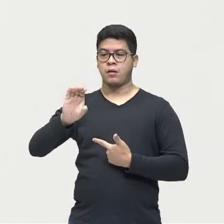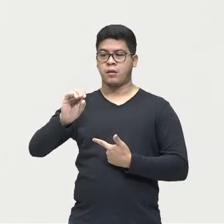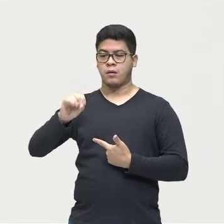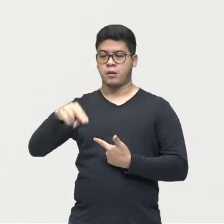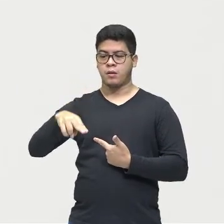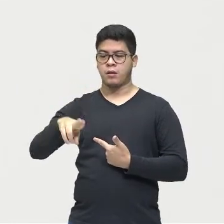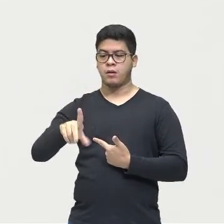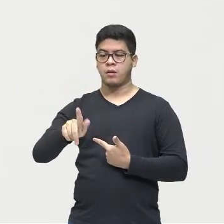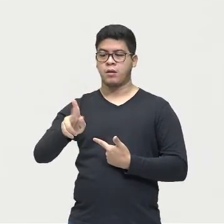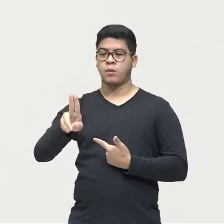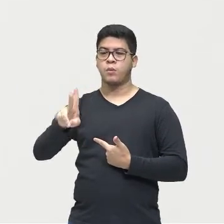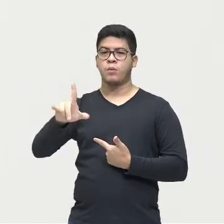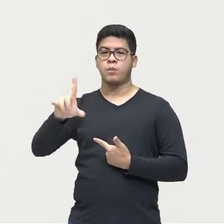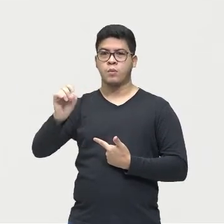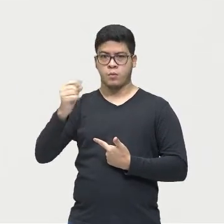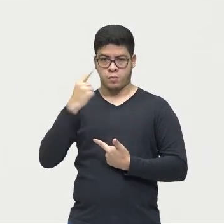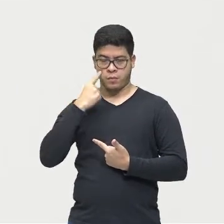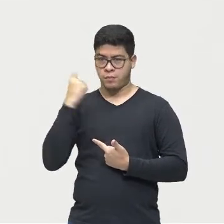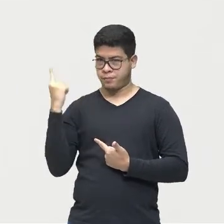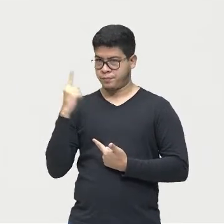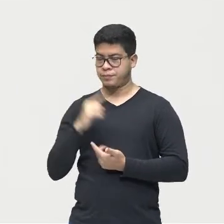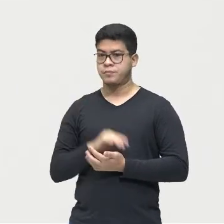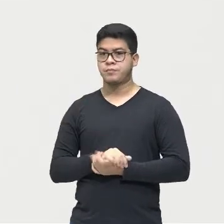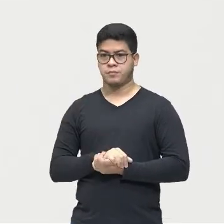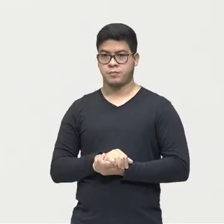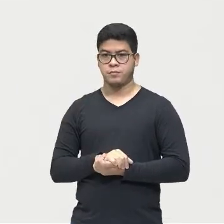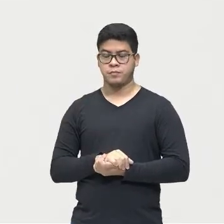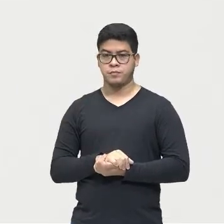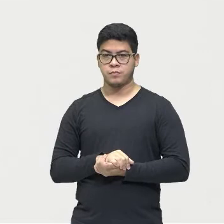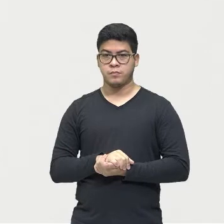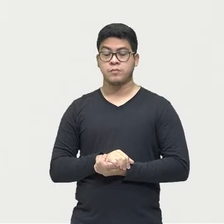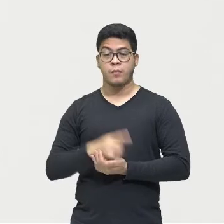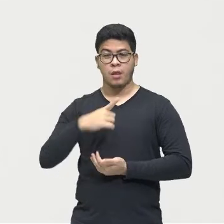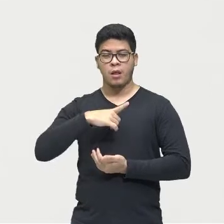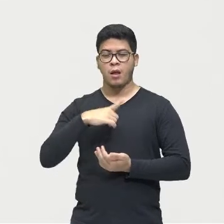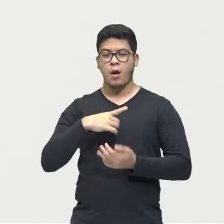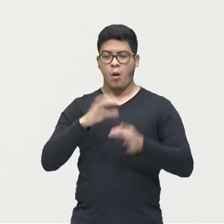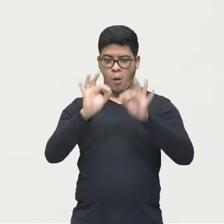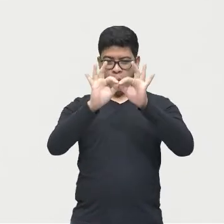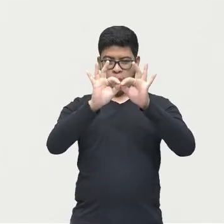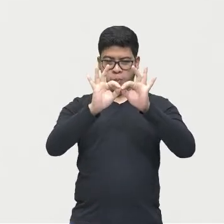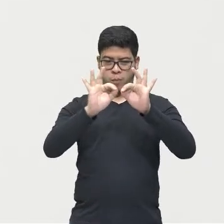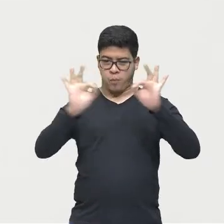Eles possuem a mesma distância ao longo